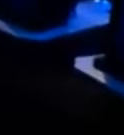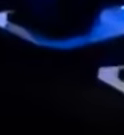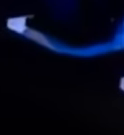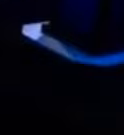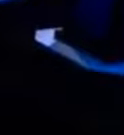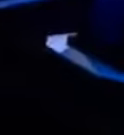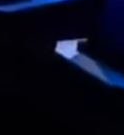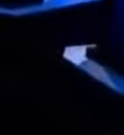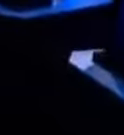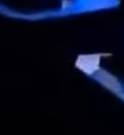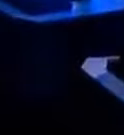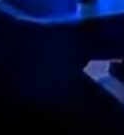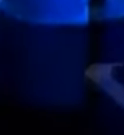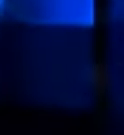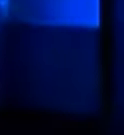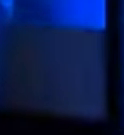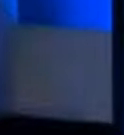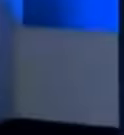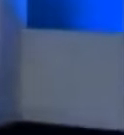já